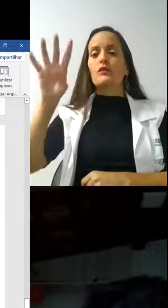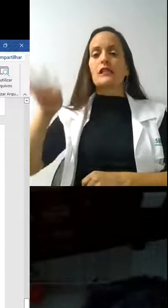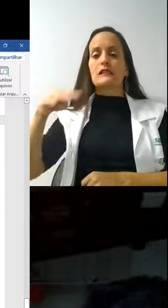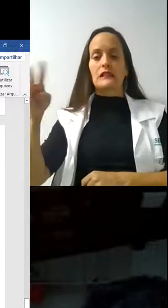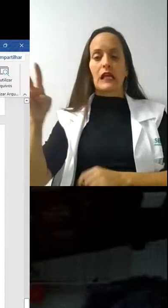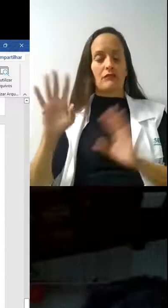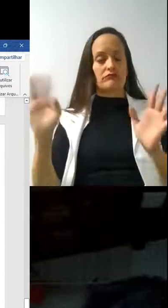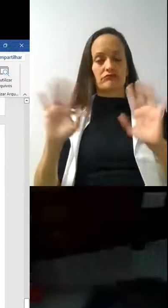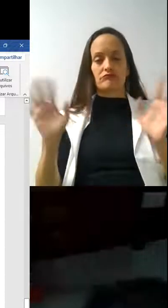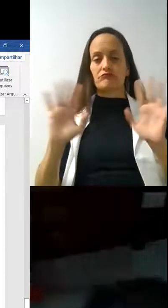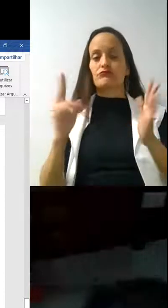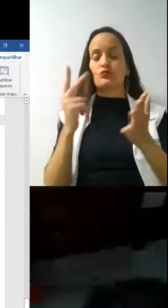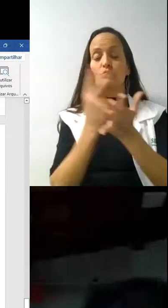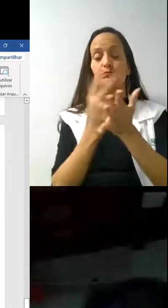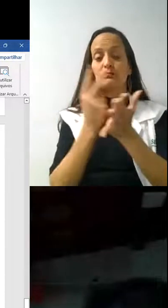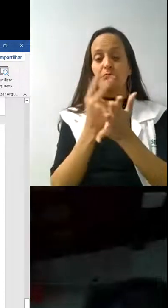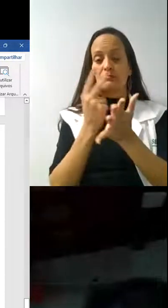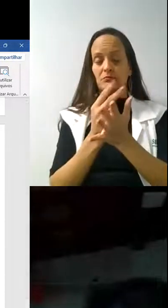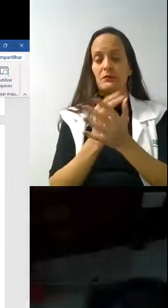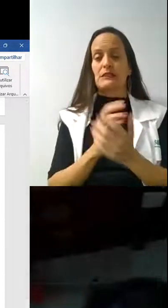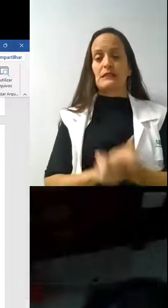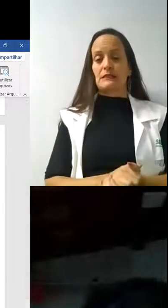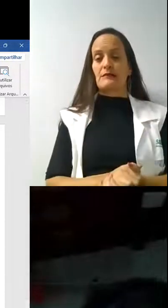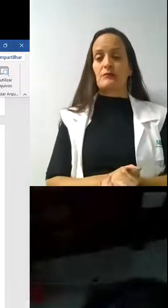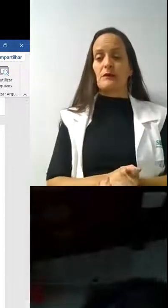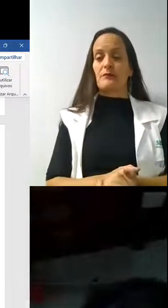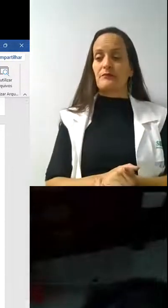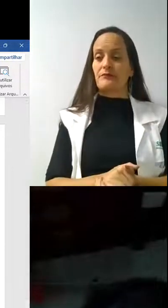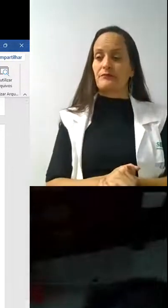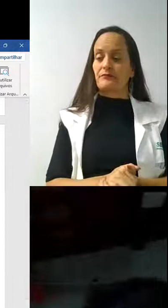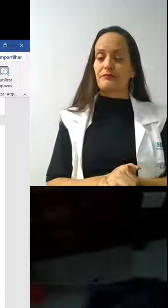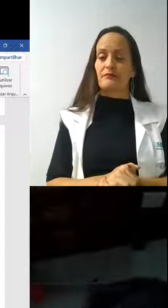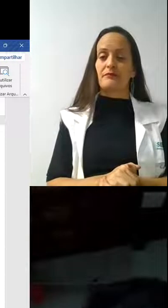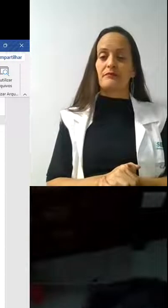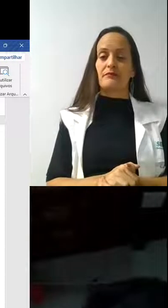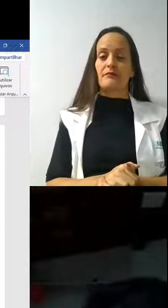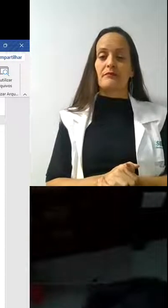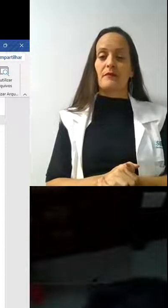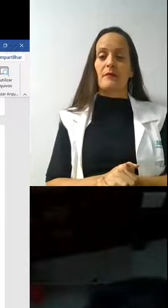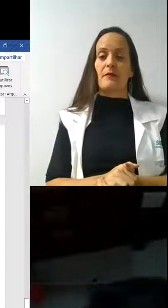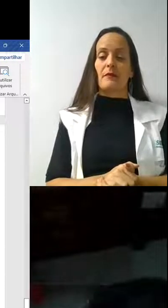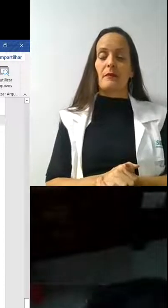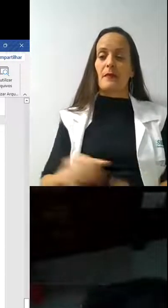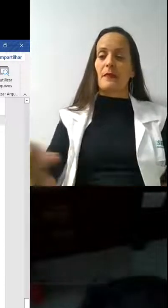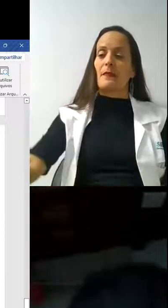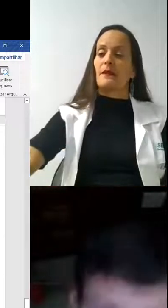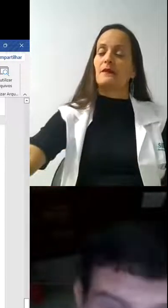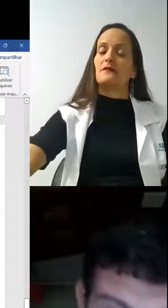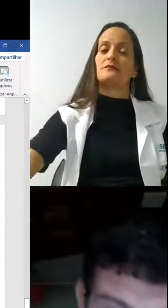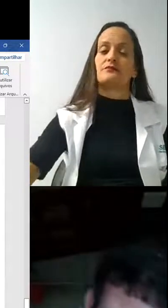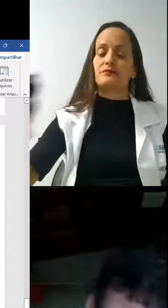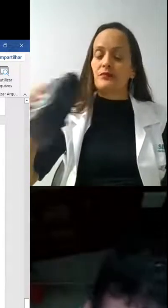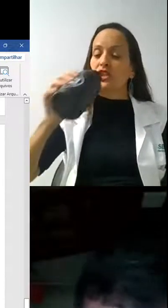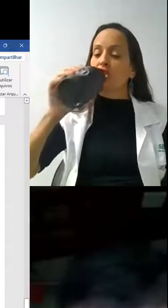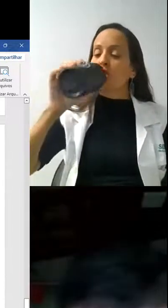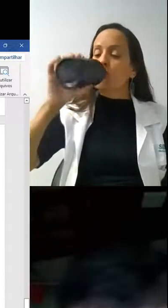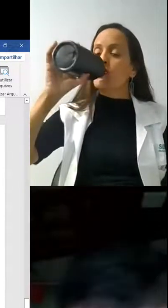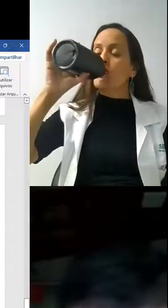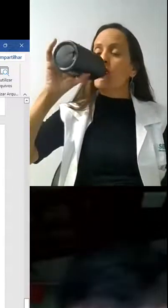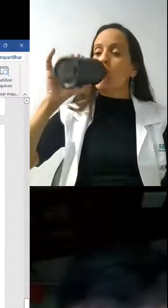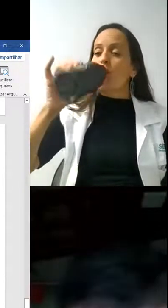Agora eu vou usar o quê? As escalas de redução, né? Então, ó, escala de redução. Na escala de 1 para